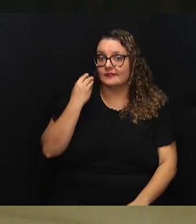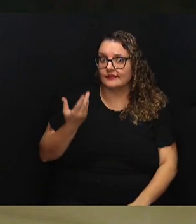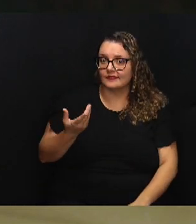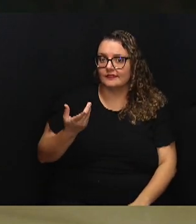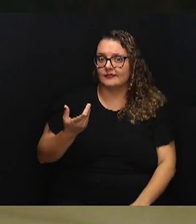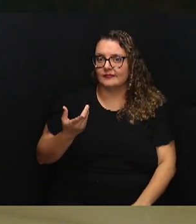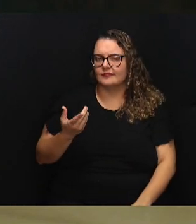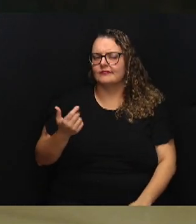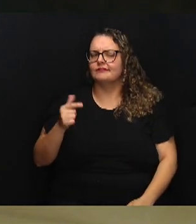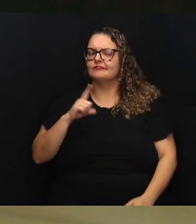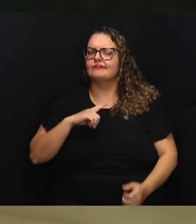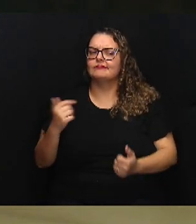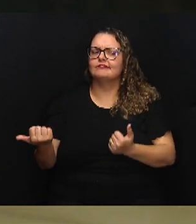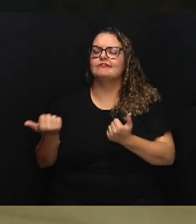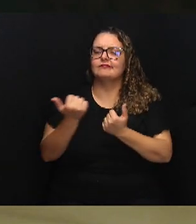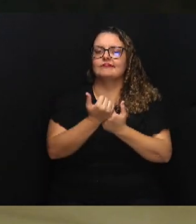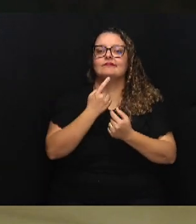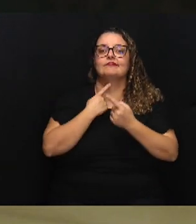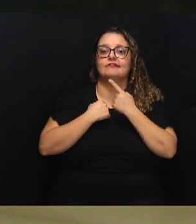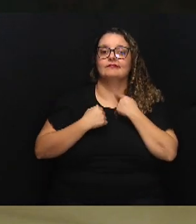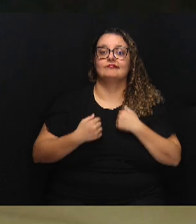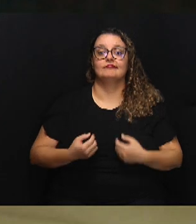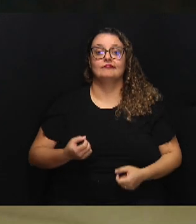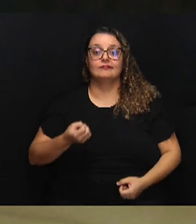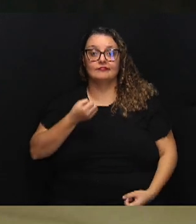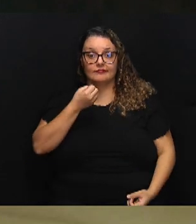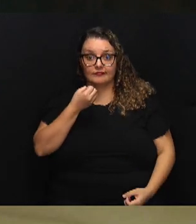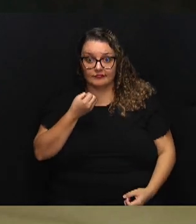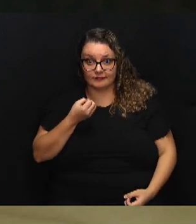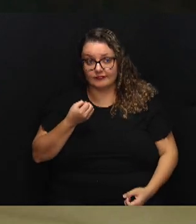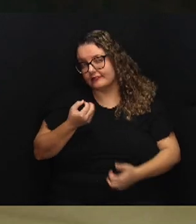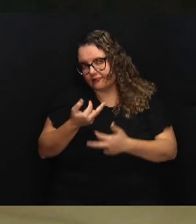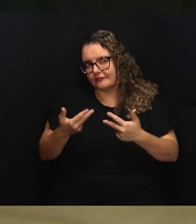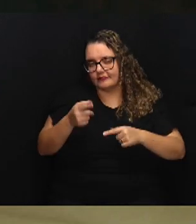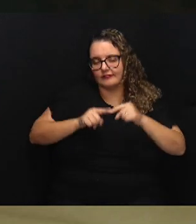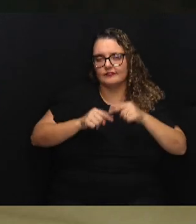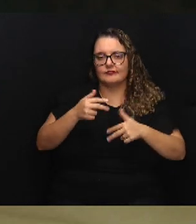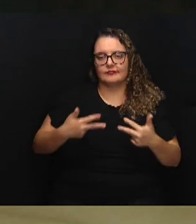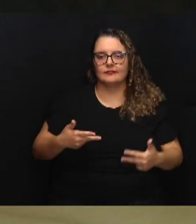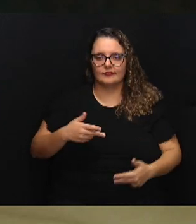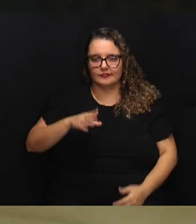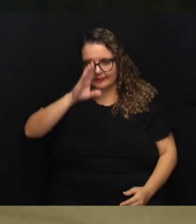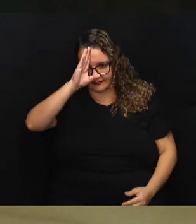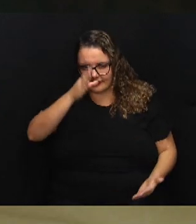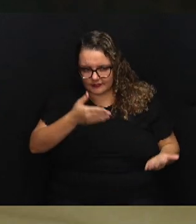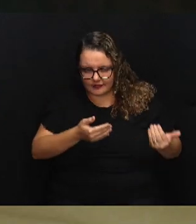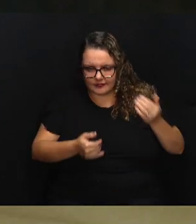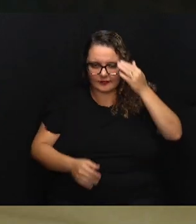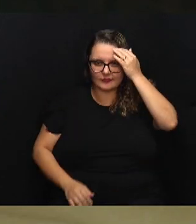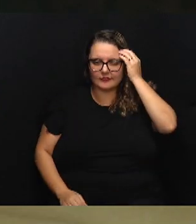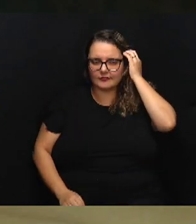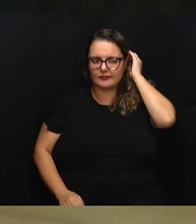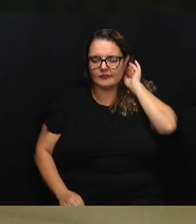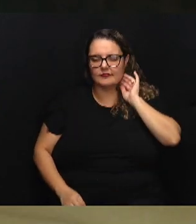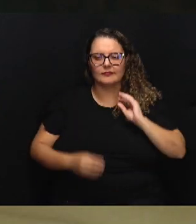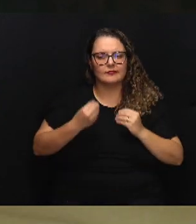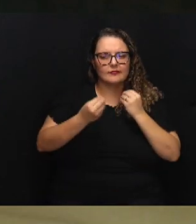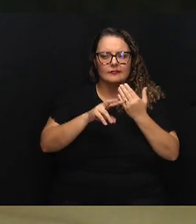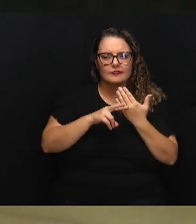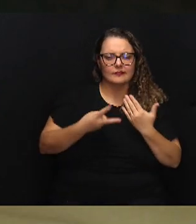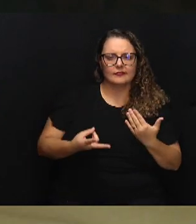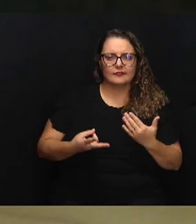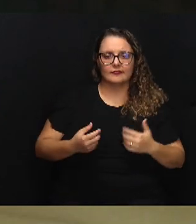se substituído aí o desejo por bens materiais, principalmente entre os mais jovens, né? Como é que isso reflete